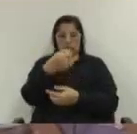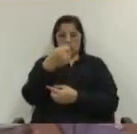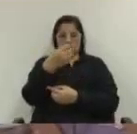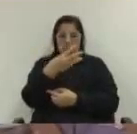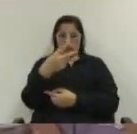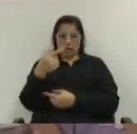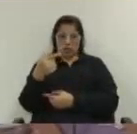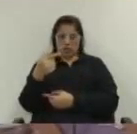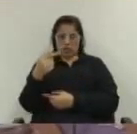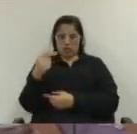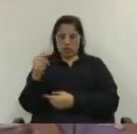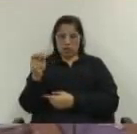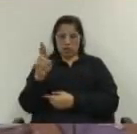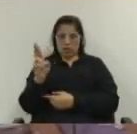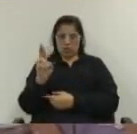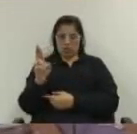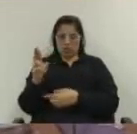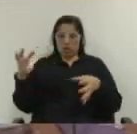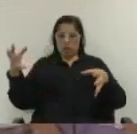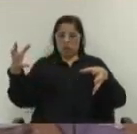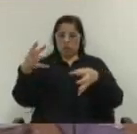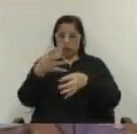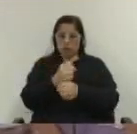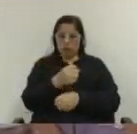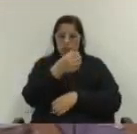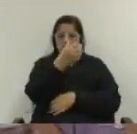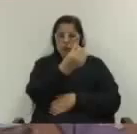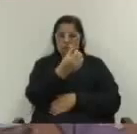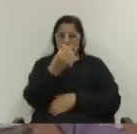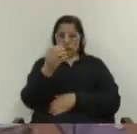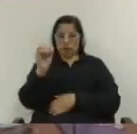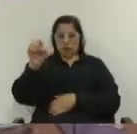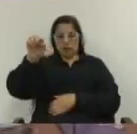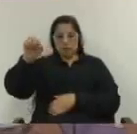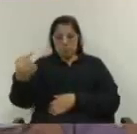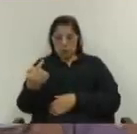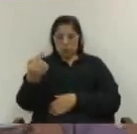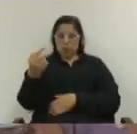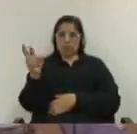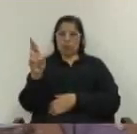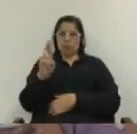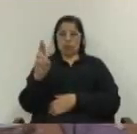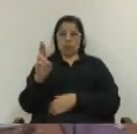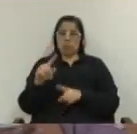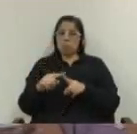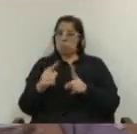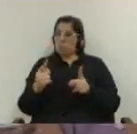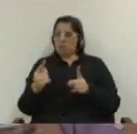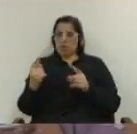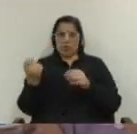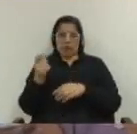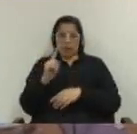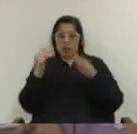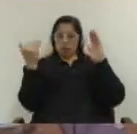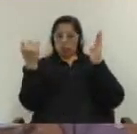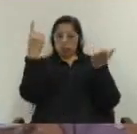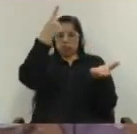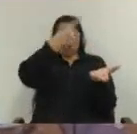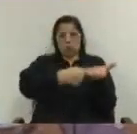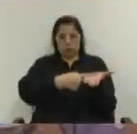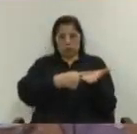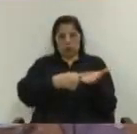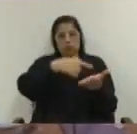valor total de R$ 660 mil do contrato. No entanto, como o não cumprimento do contrato e com os pagamentos